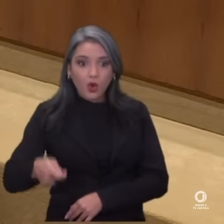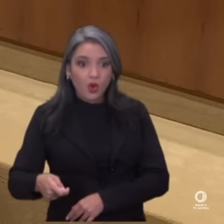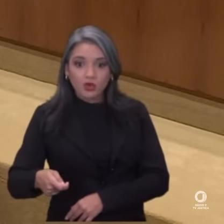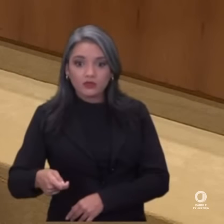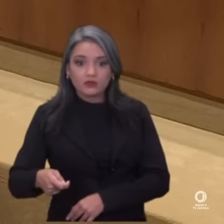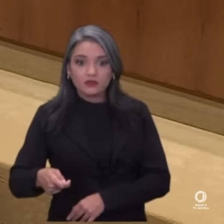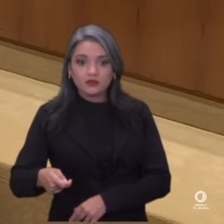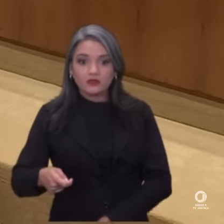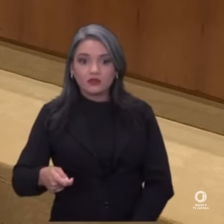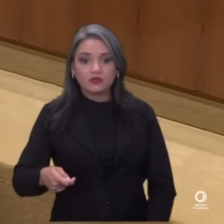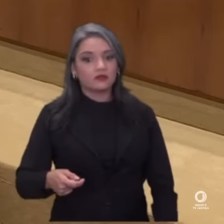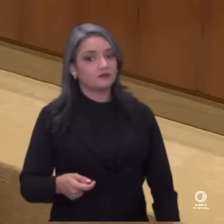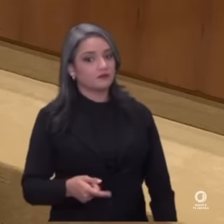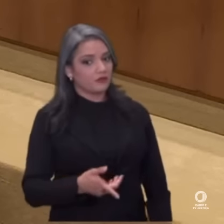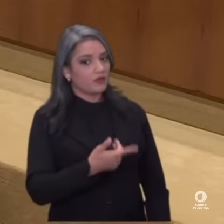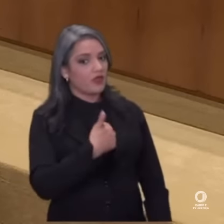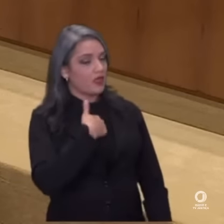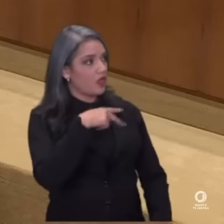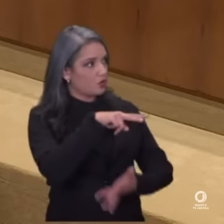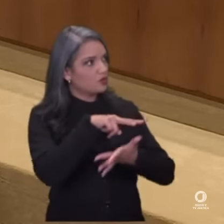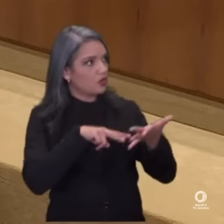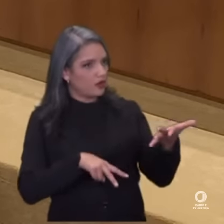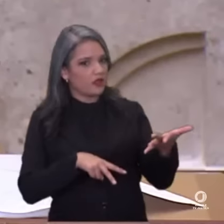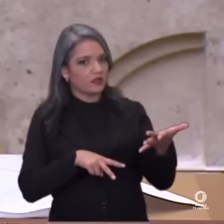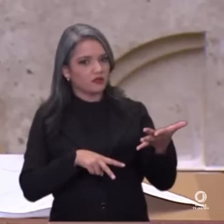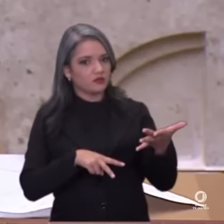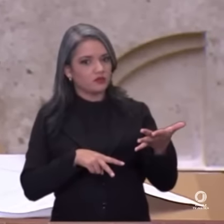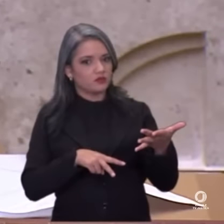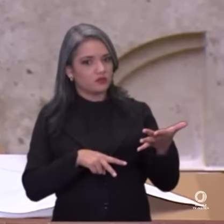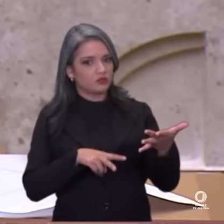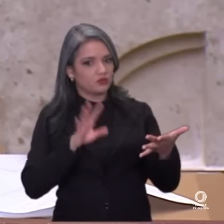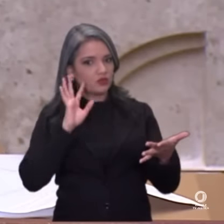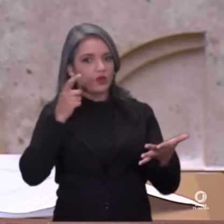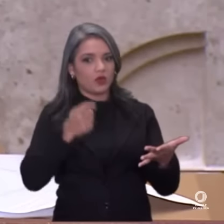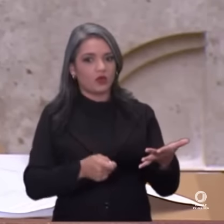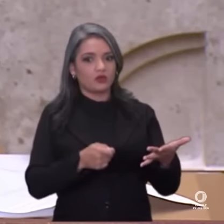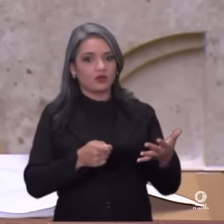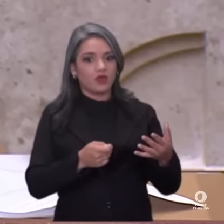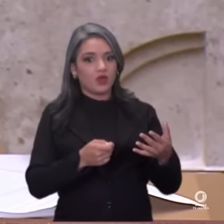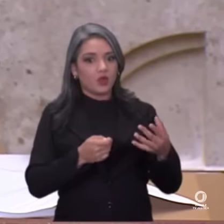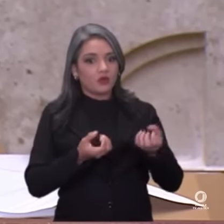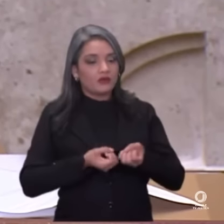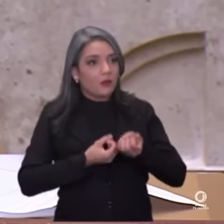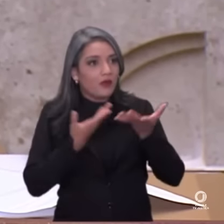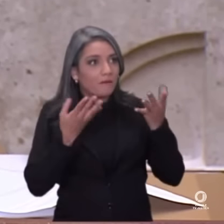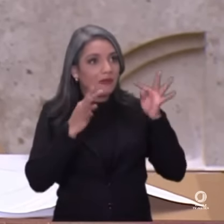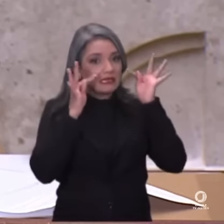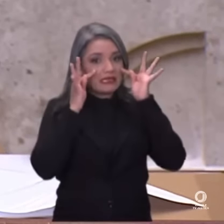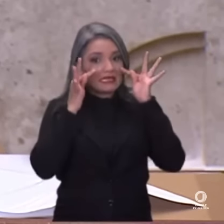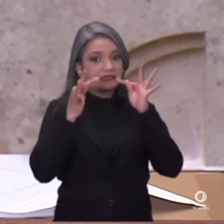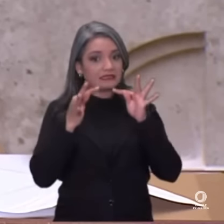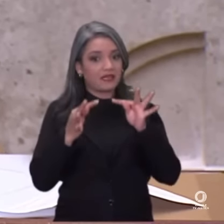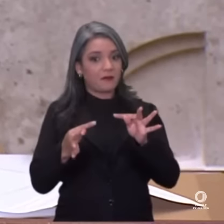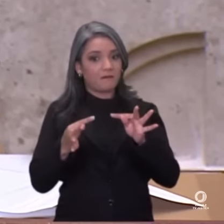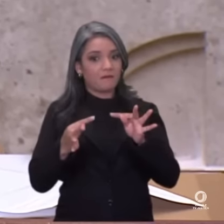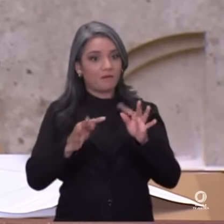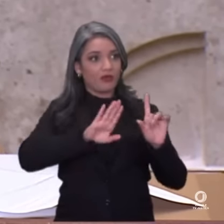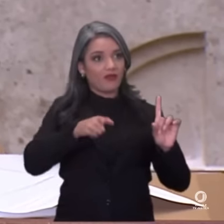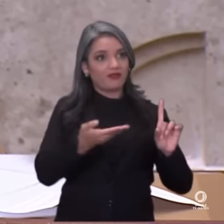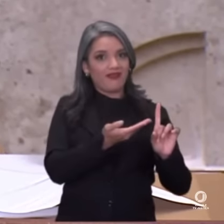acórdão o depoimento da testemunha da ré, da defesa, a